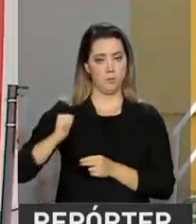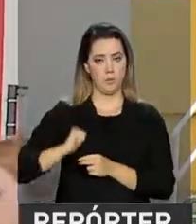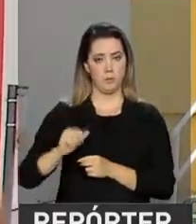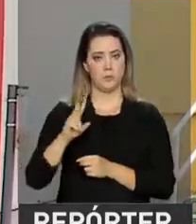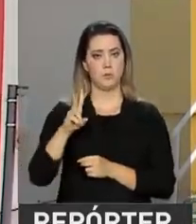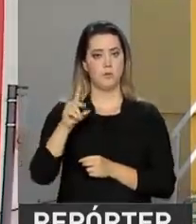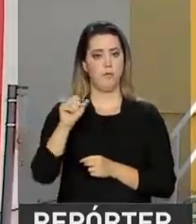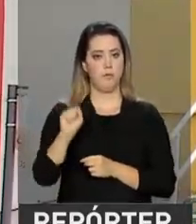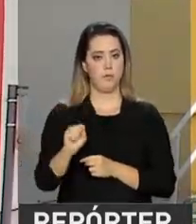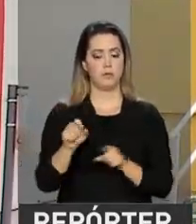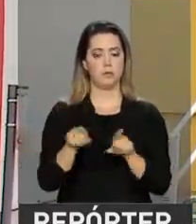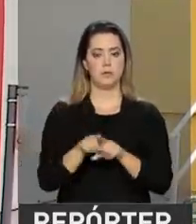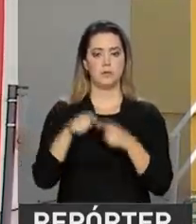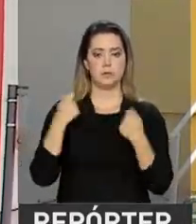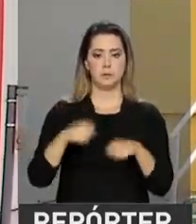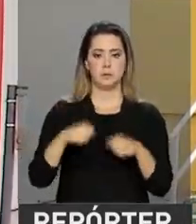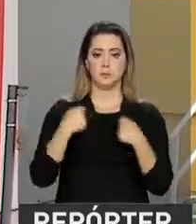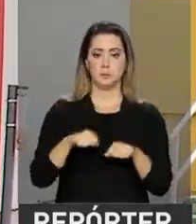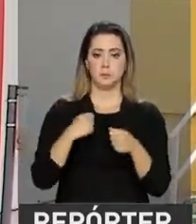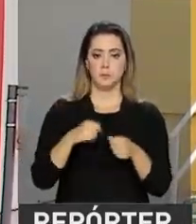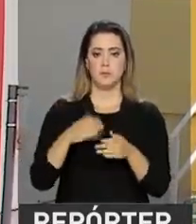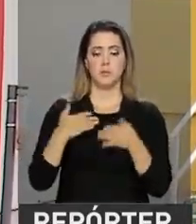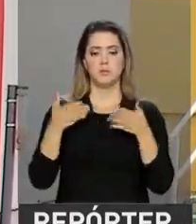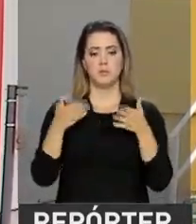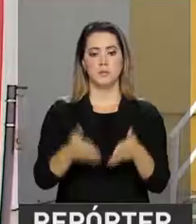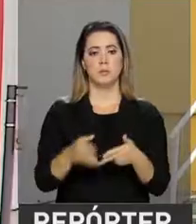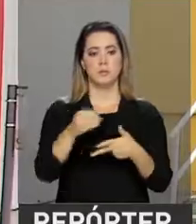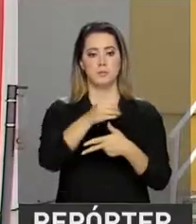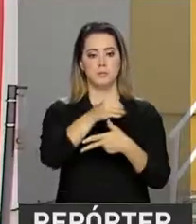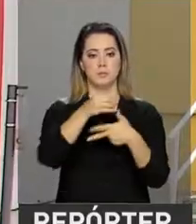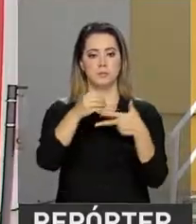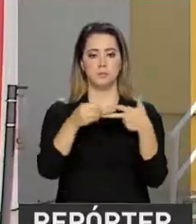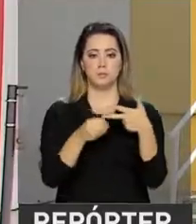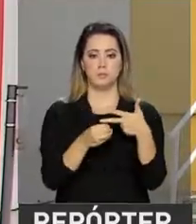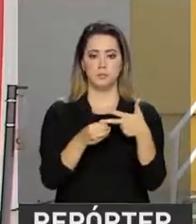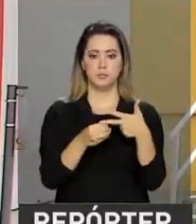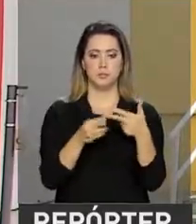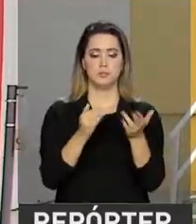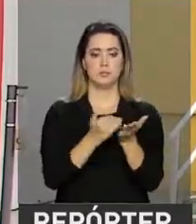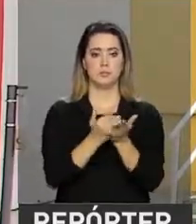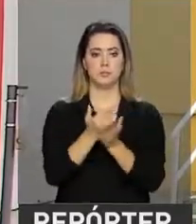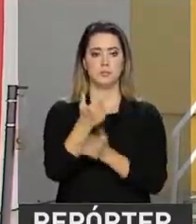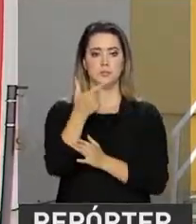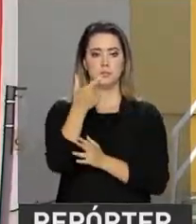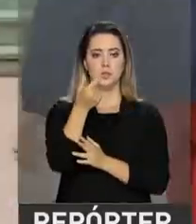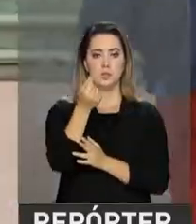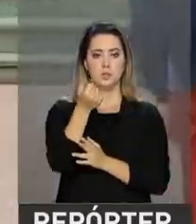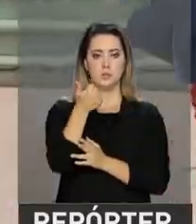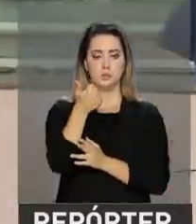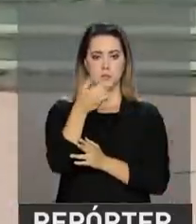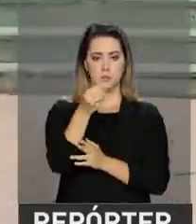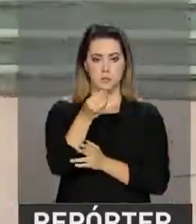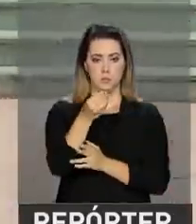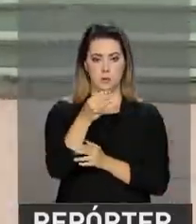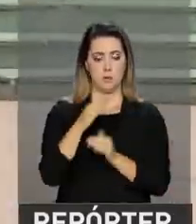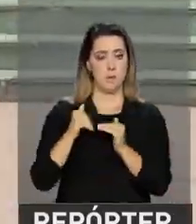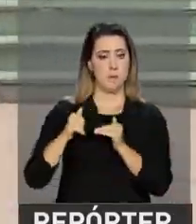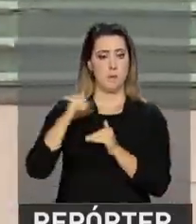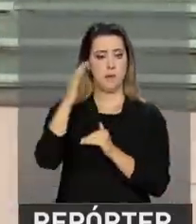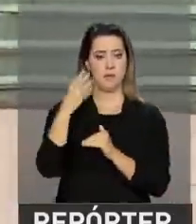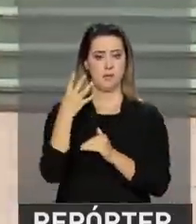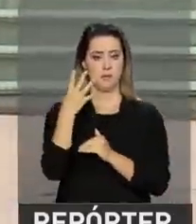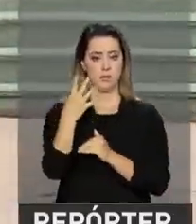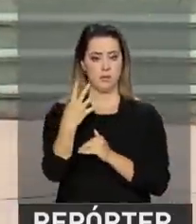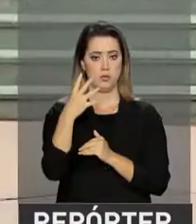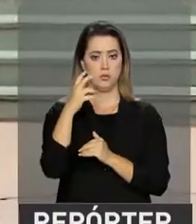do ProUni, os candidatos precisam ter participado do Exame Nacional do Ensino Médio, Enem, a partir de 2010.